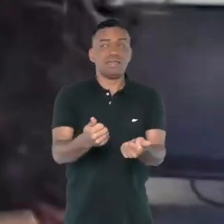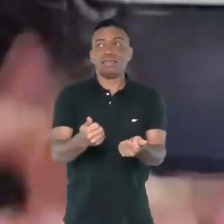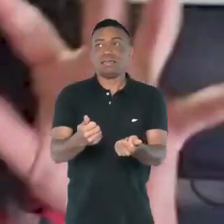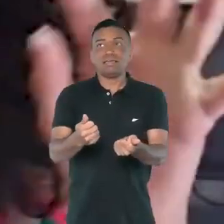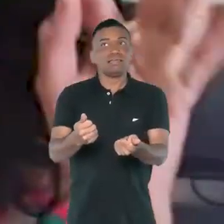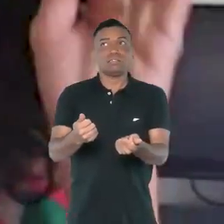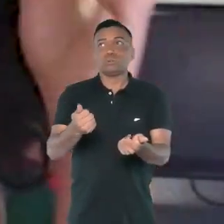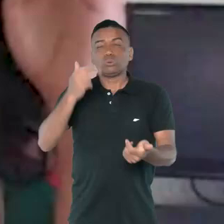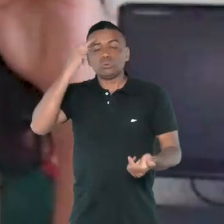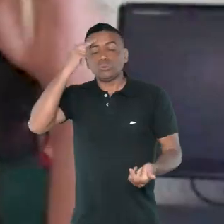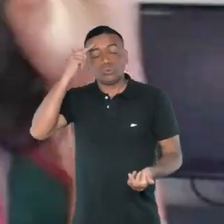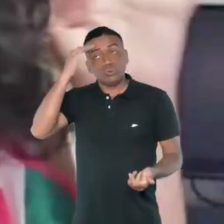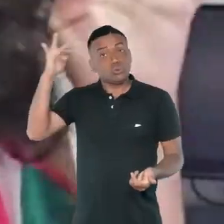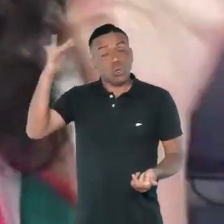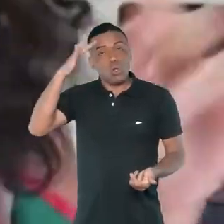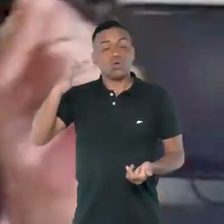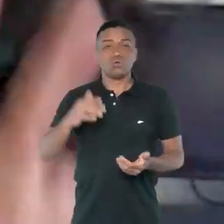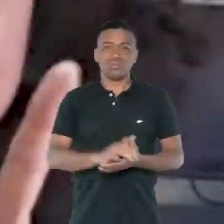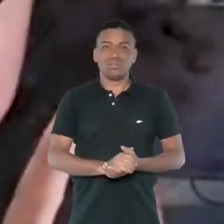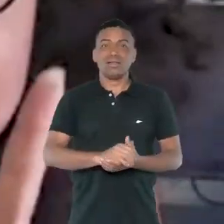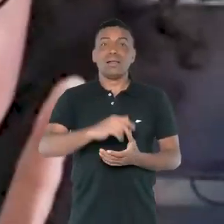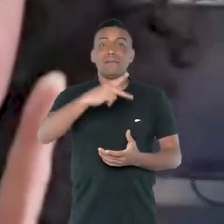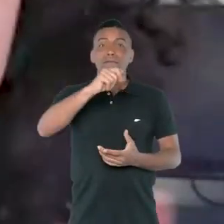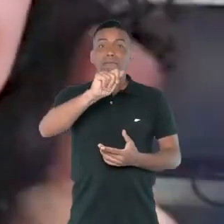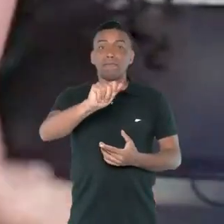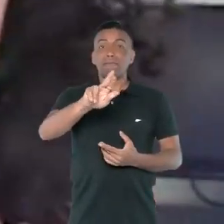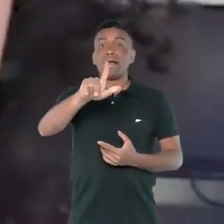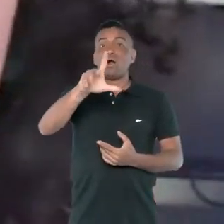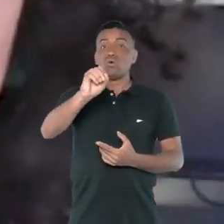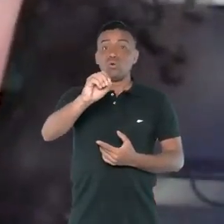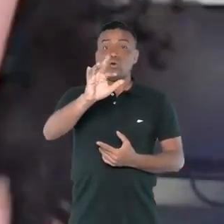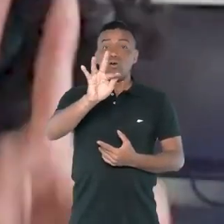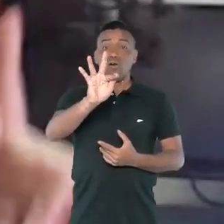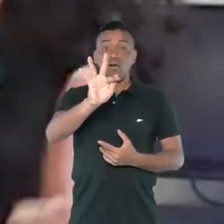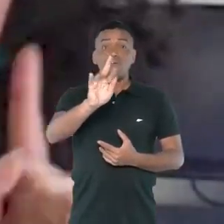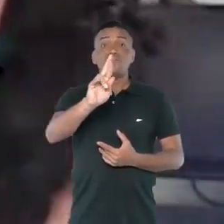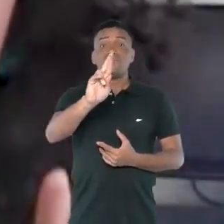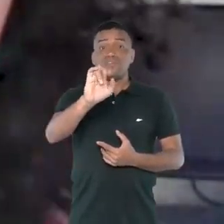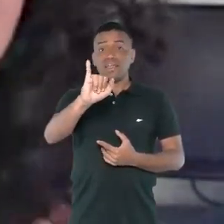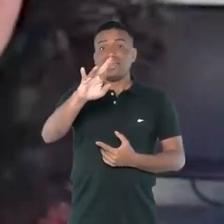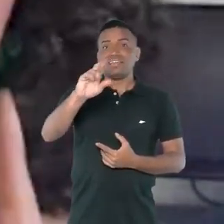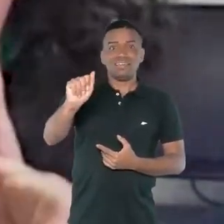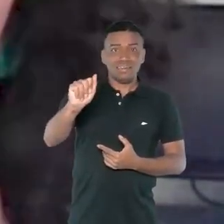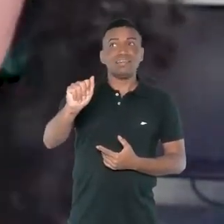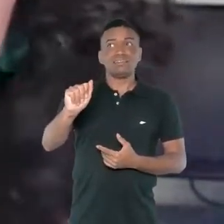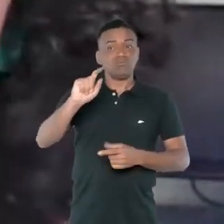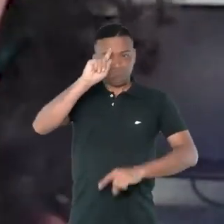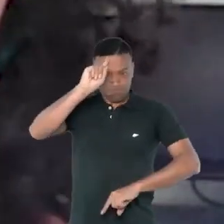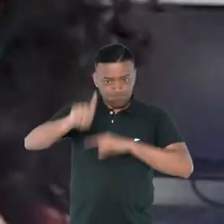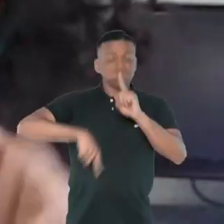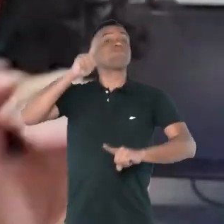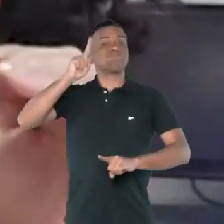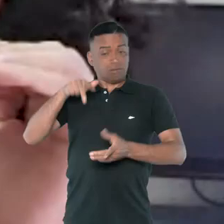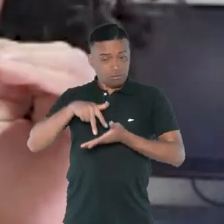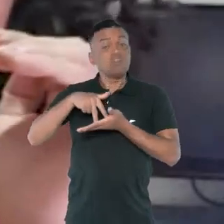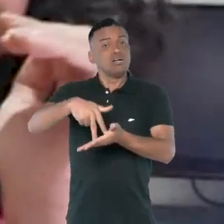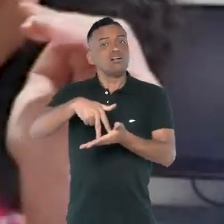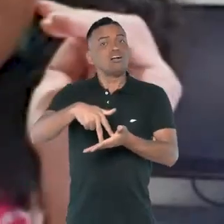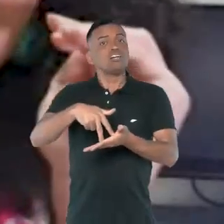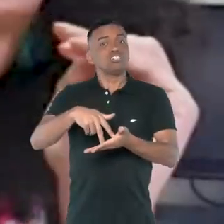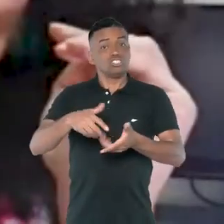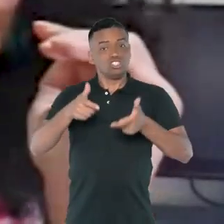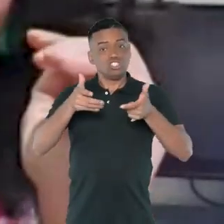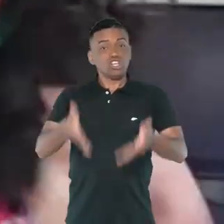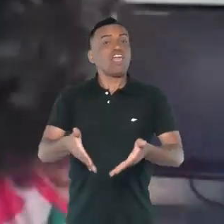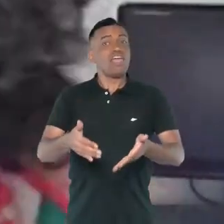mundo ideal é um mundo tão utópico, mas eu não deixo de sonhar, eu não deixo de ter essa utopia, porque Paulo Freire nos diz que a utopia é importante, porque aí a gente joga